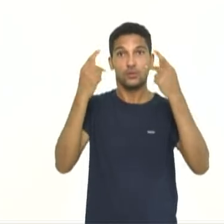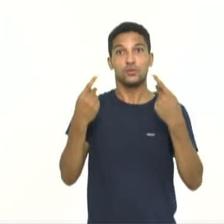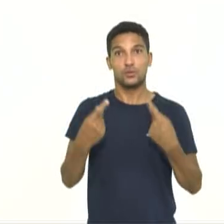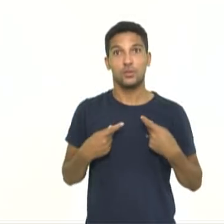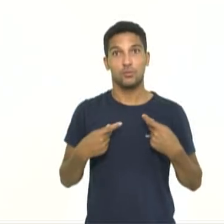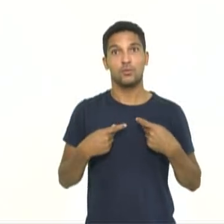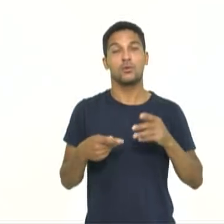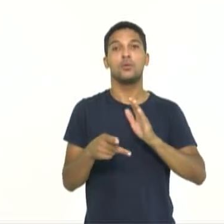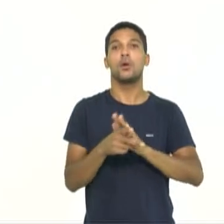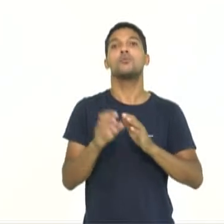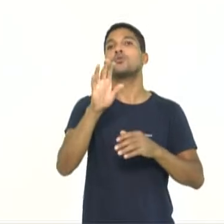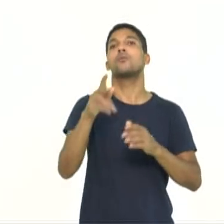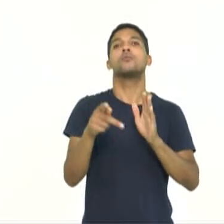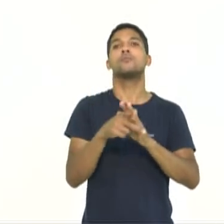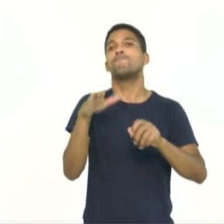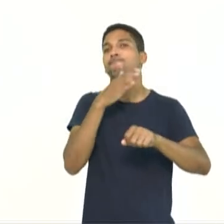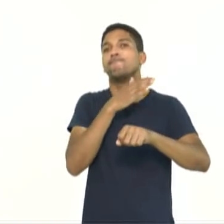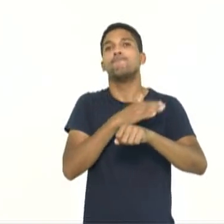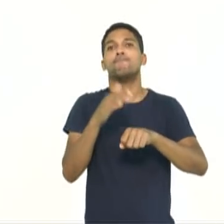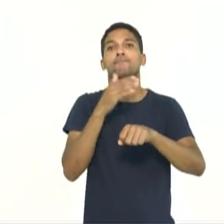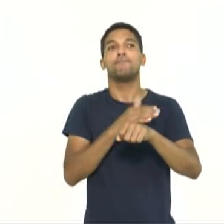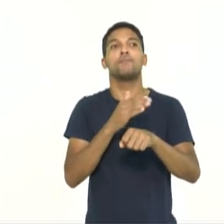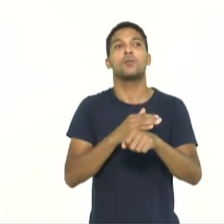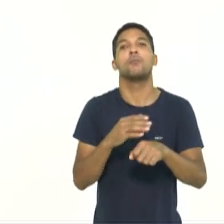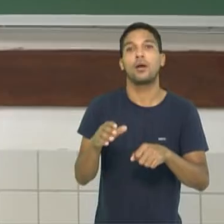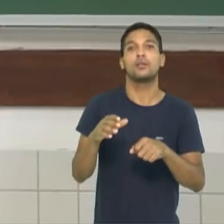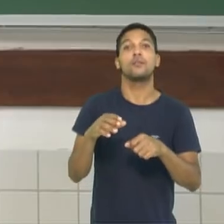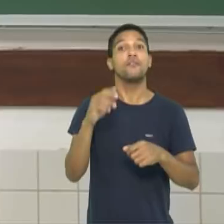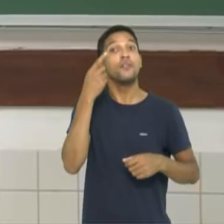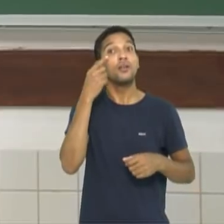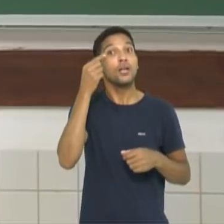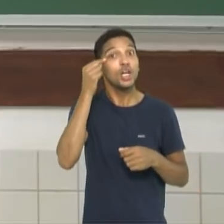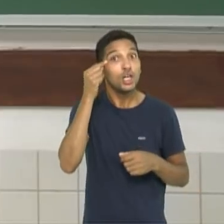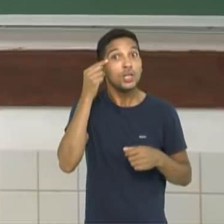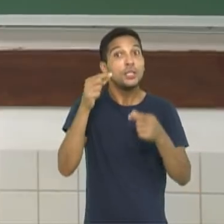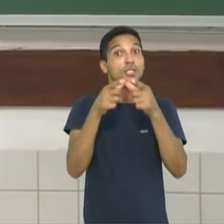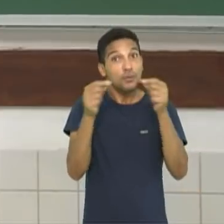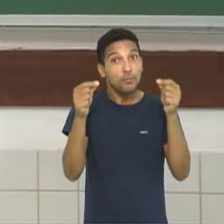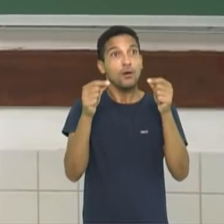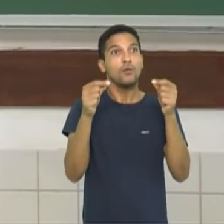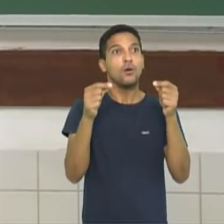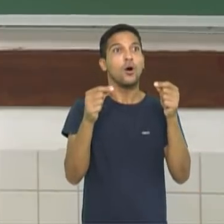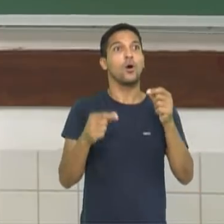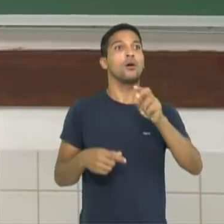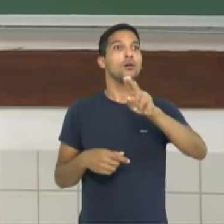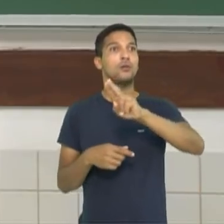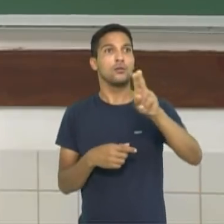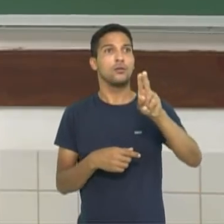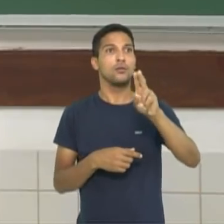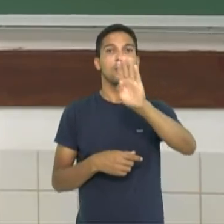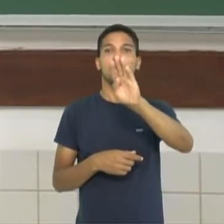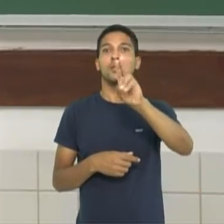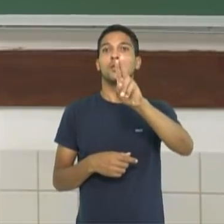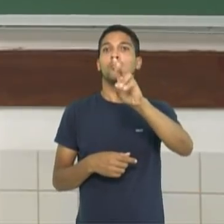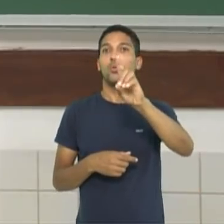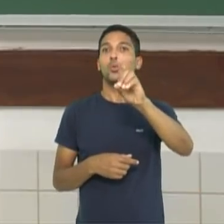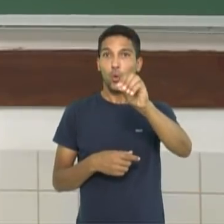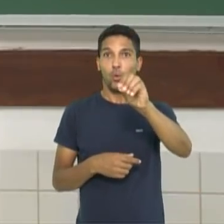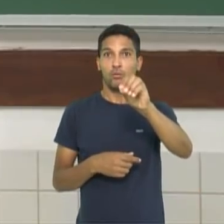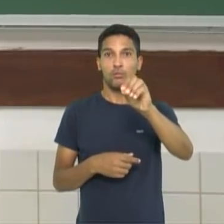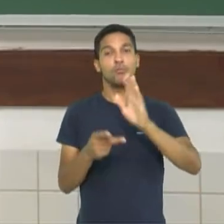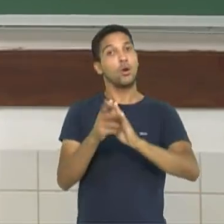marcar pontos, derrubar o meu adversário, né? E não tanto causar um dano, né,